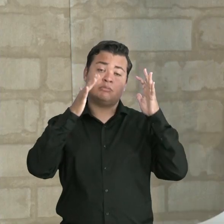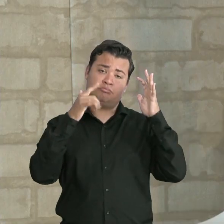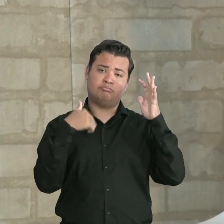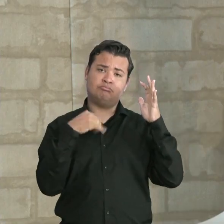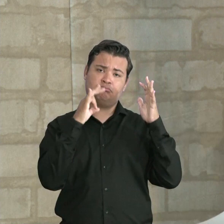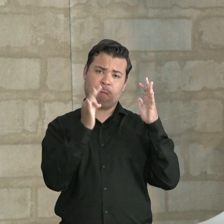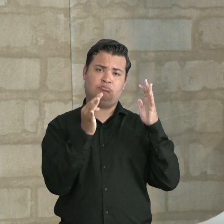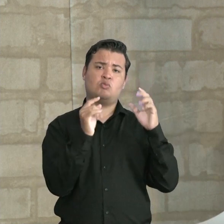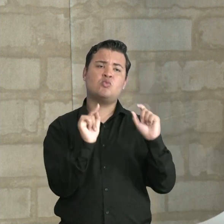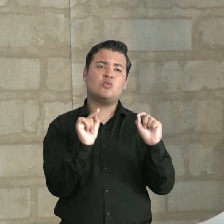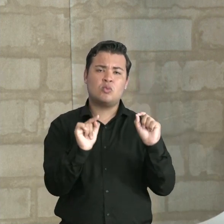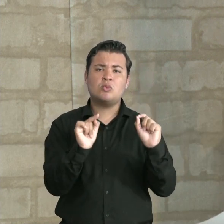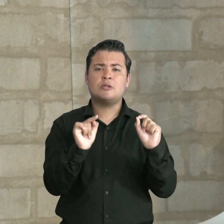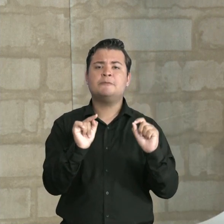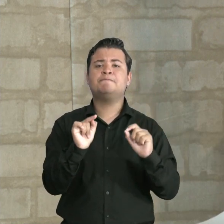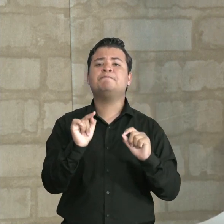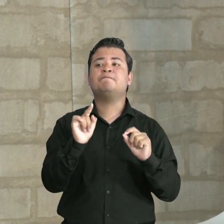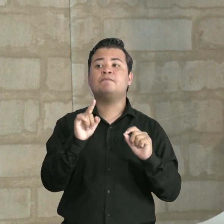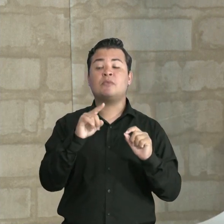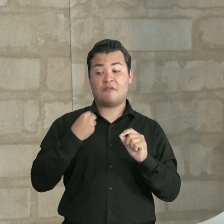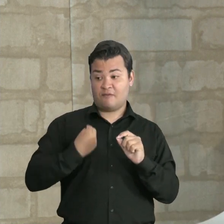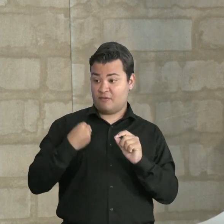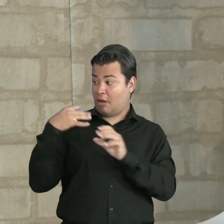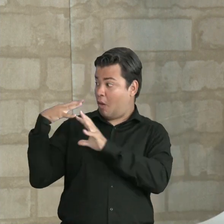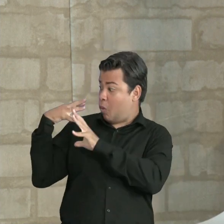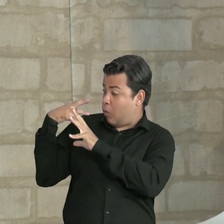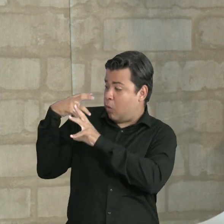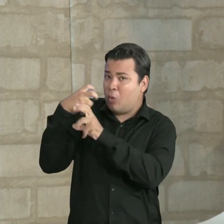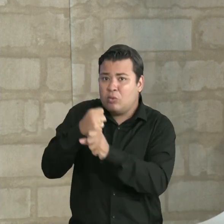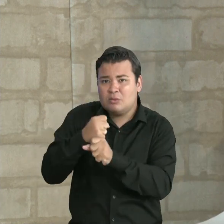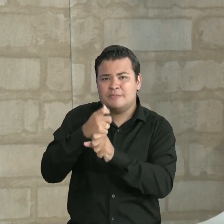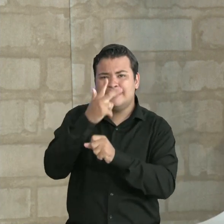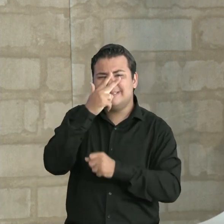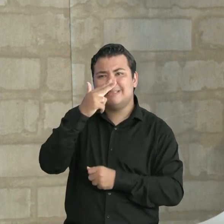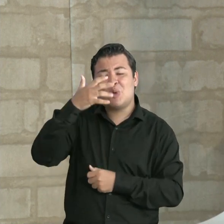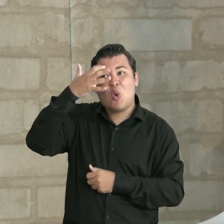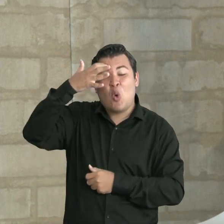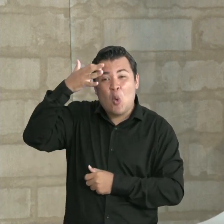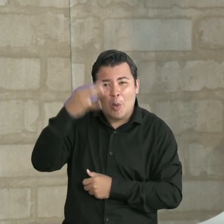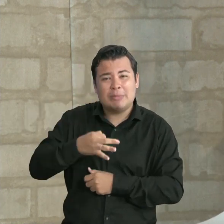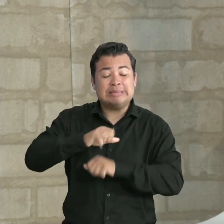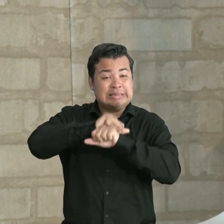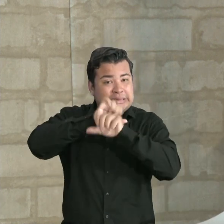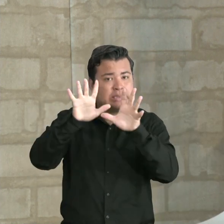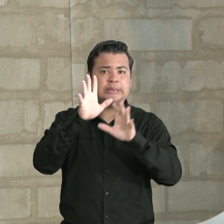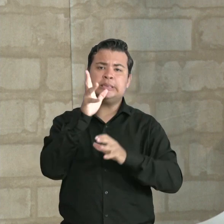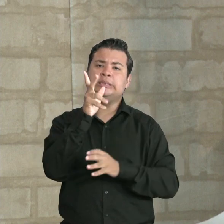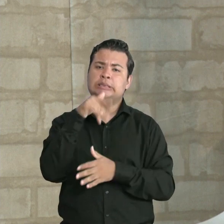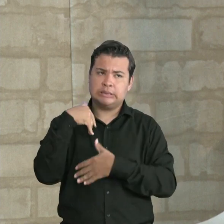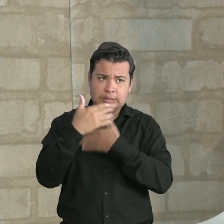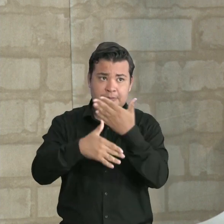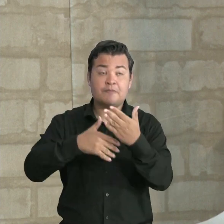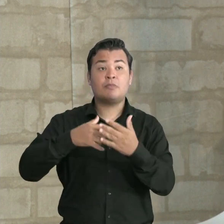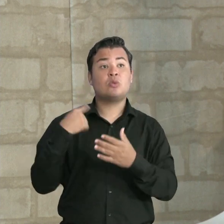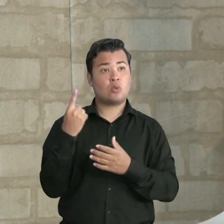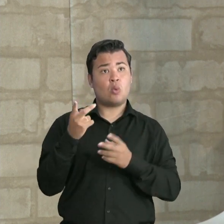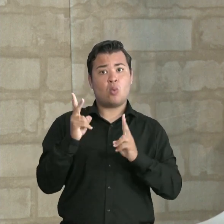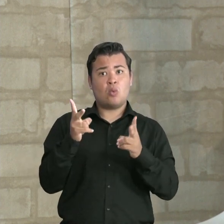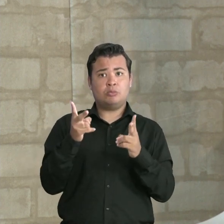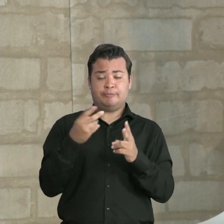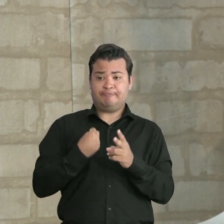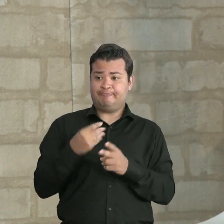para assimilar tudo isso que a gente viveu, né? A dimensão do que de fato... E ainda estamos vivendo, porque estamos aqui